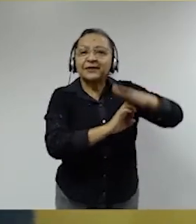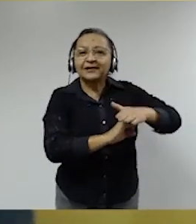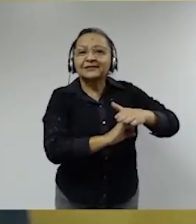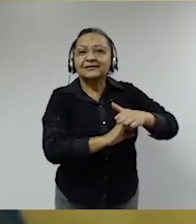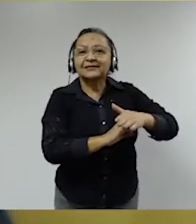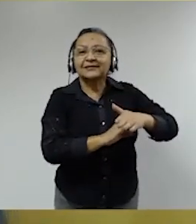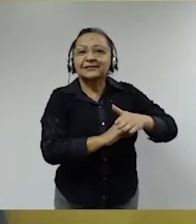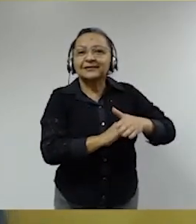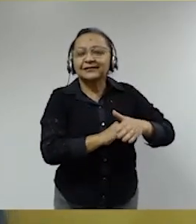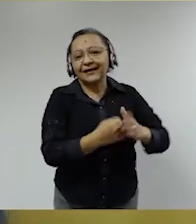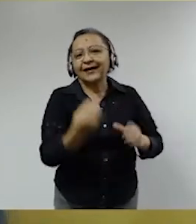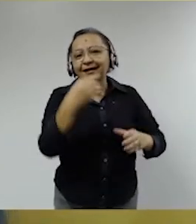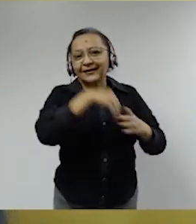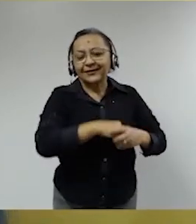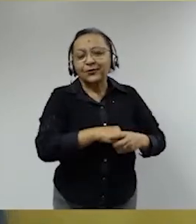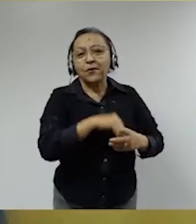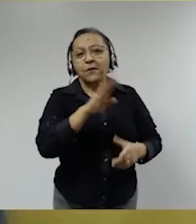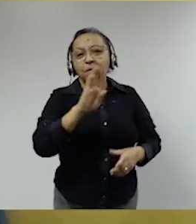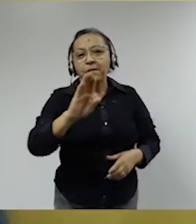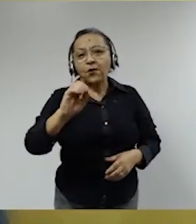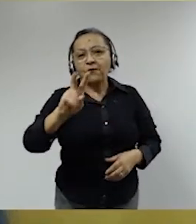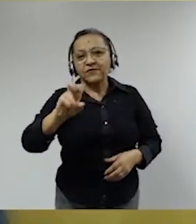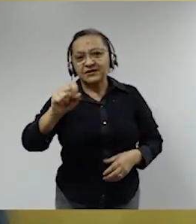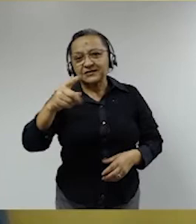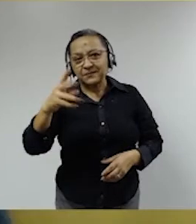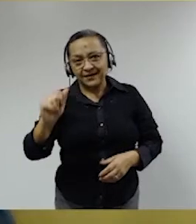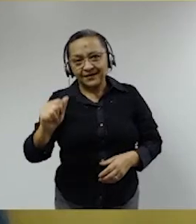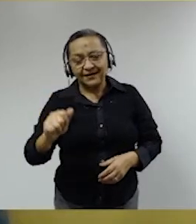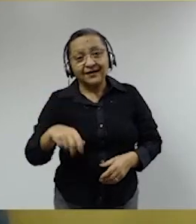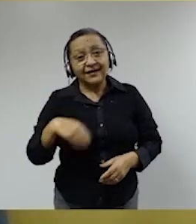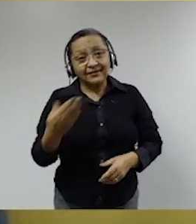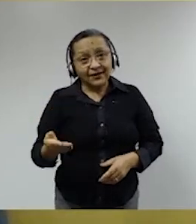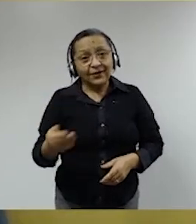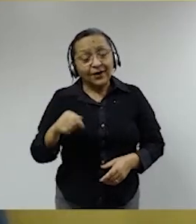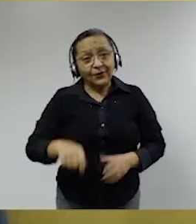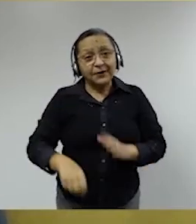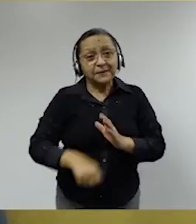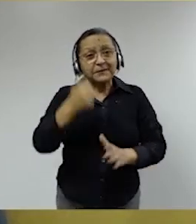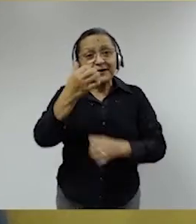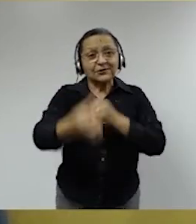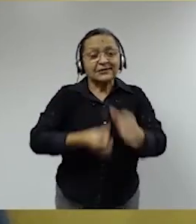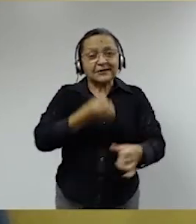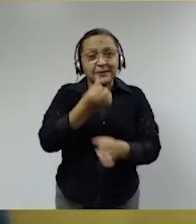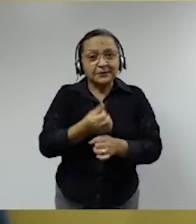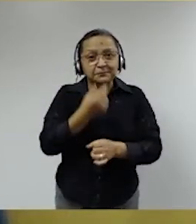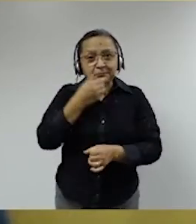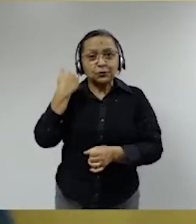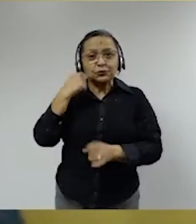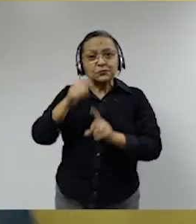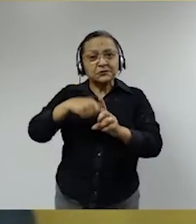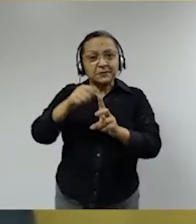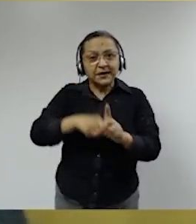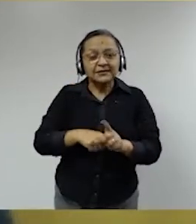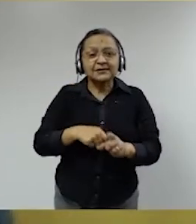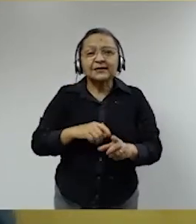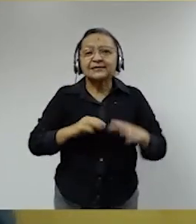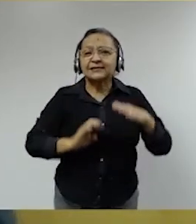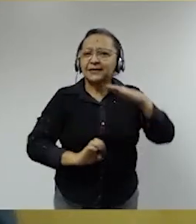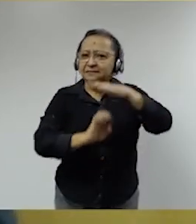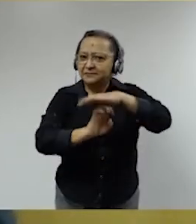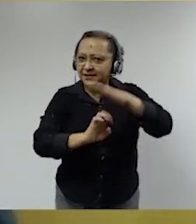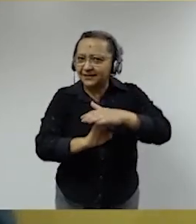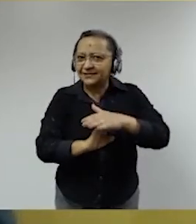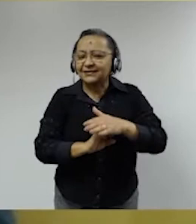na Ibovespa, né, na Bolsa tradicional. E nesse primeiro semestre, né, nesses últimos meses, as empresas techs brasileiras,